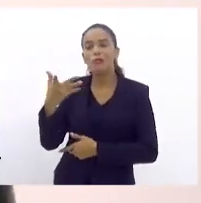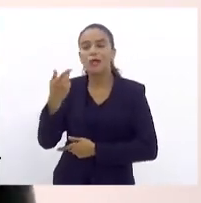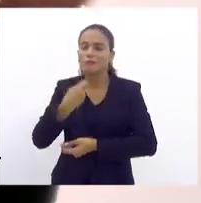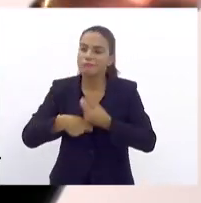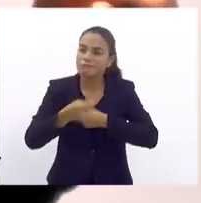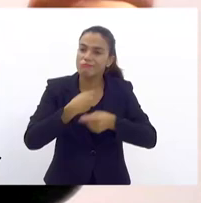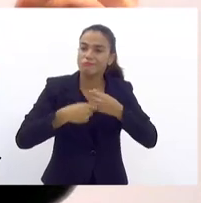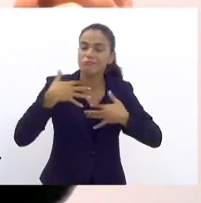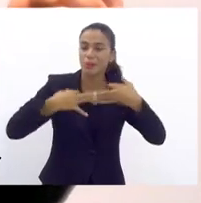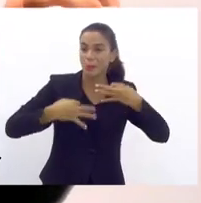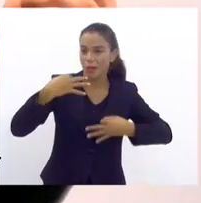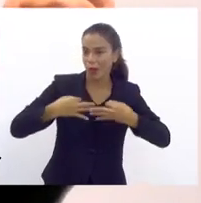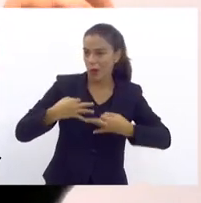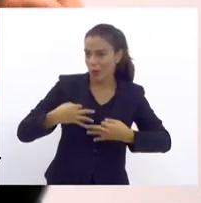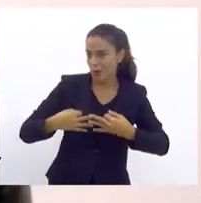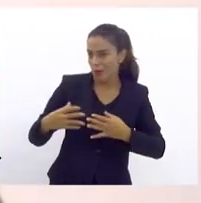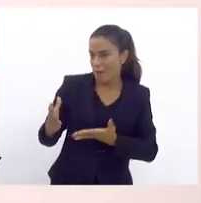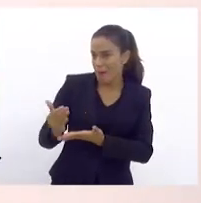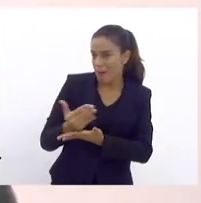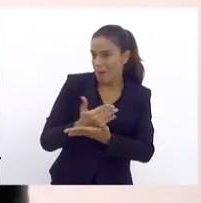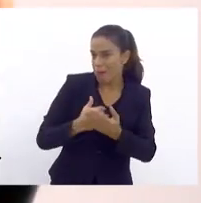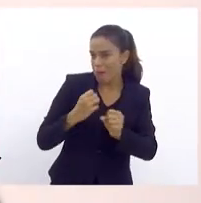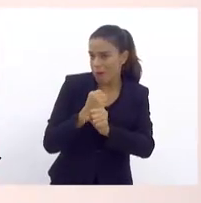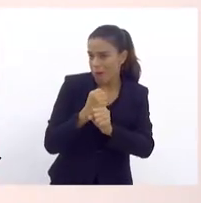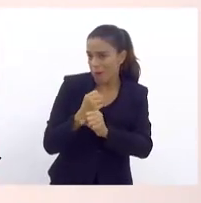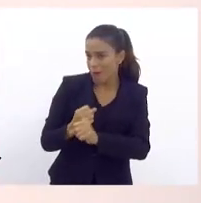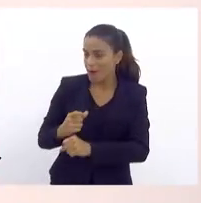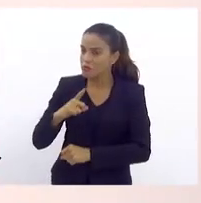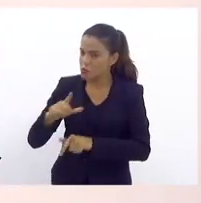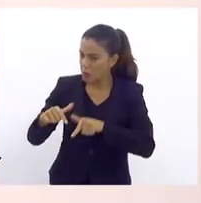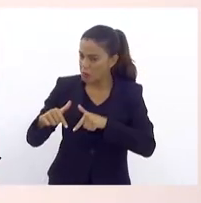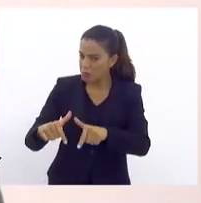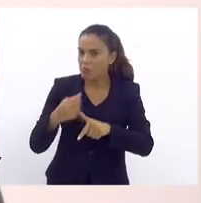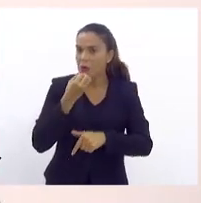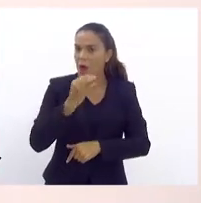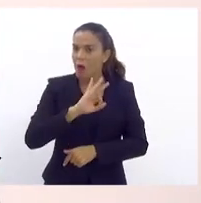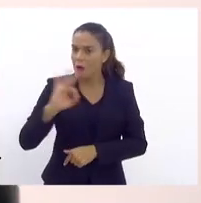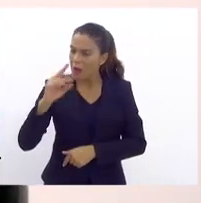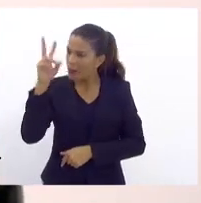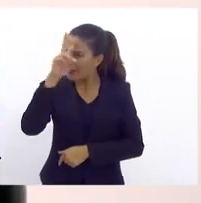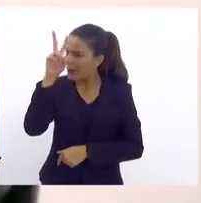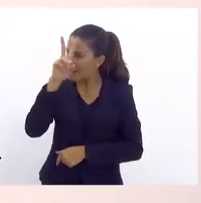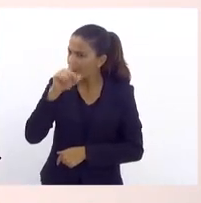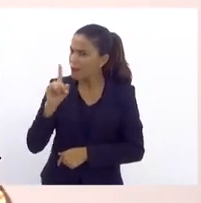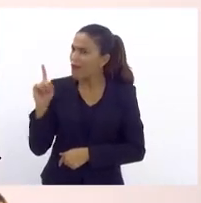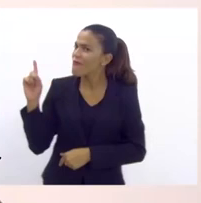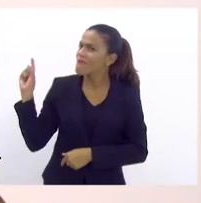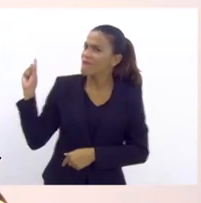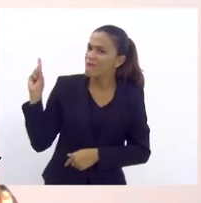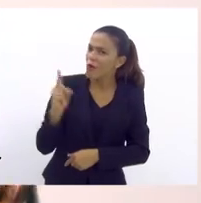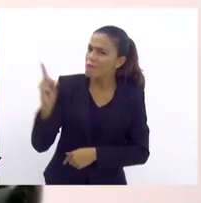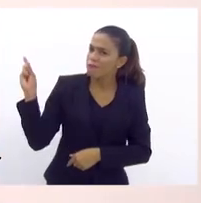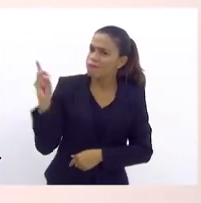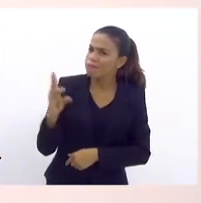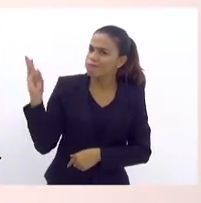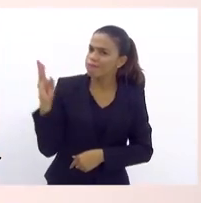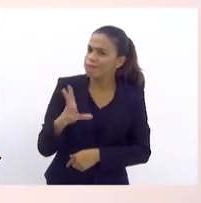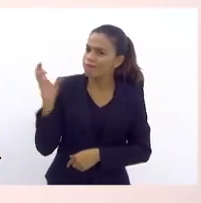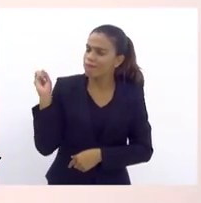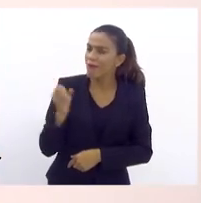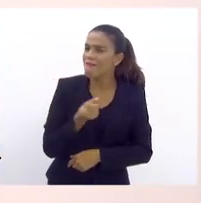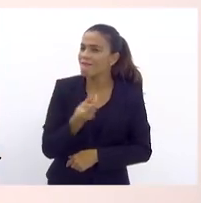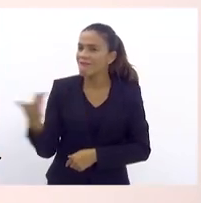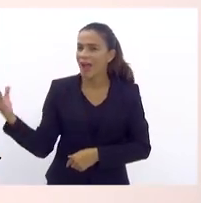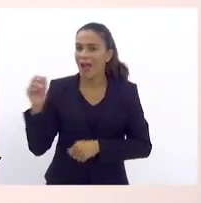do Estado mas é ela funciona de uma atuação muita guerra e eu lembro de ter vindo audiências públicas